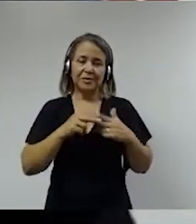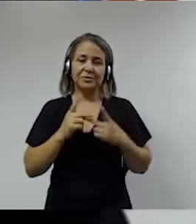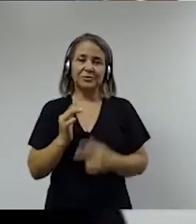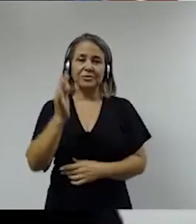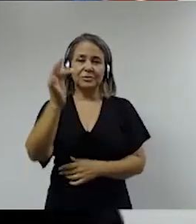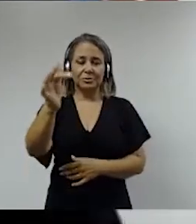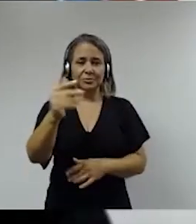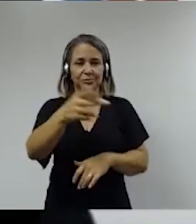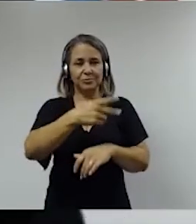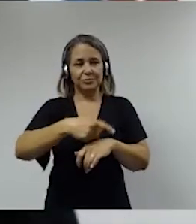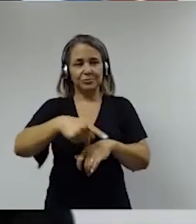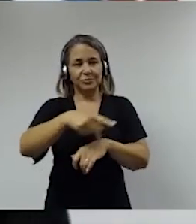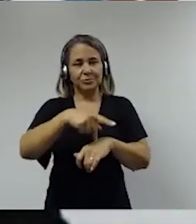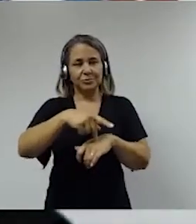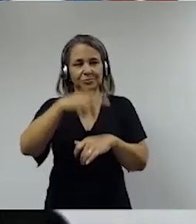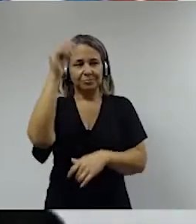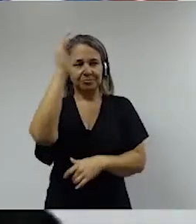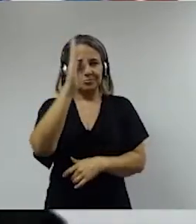palavra, queridíssima Raquel.